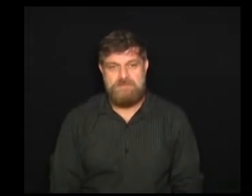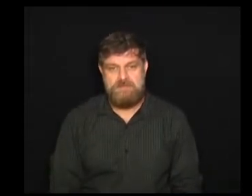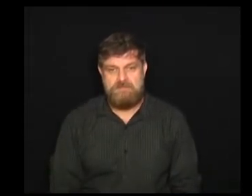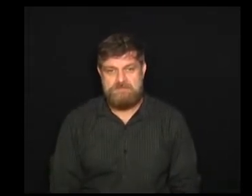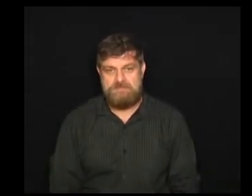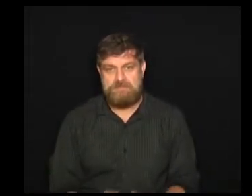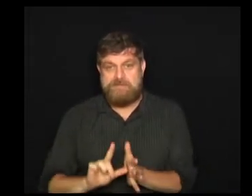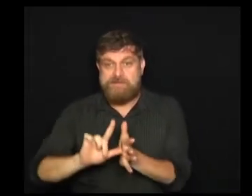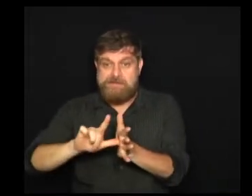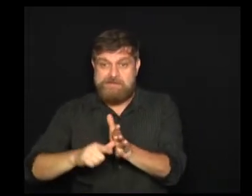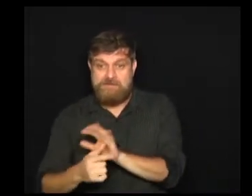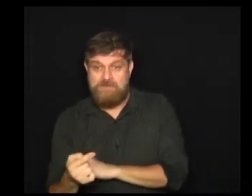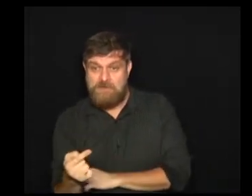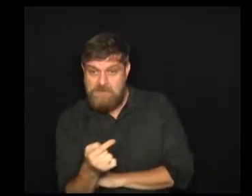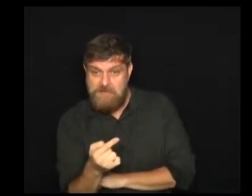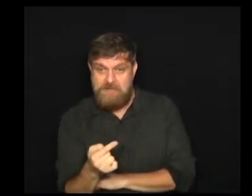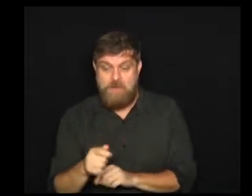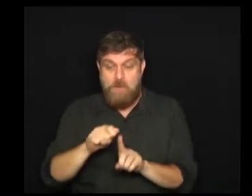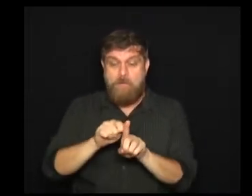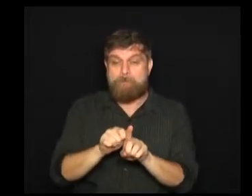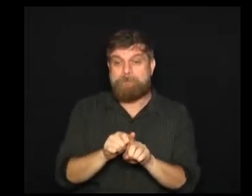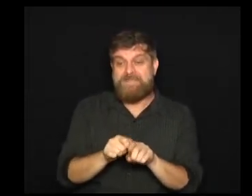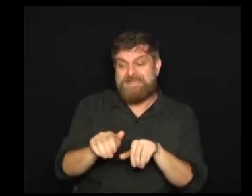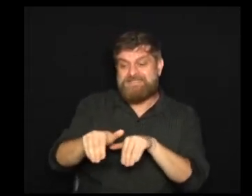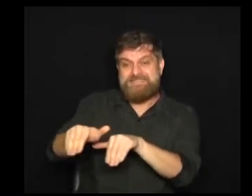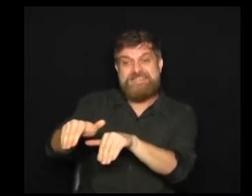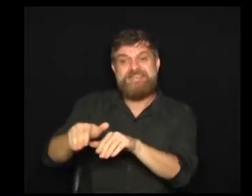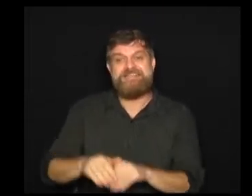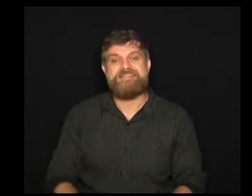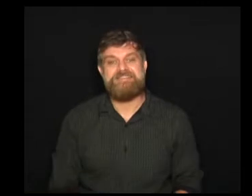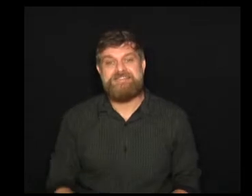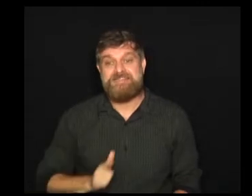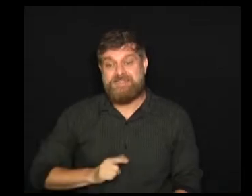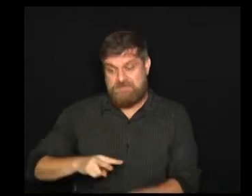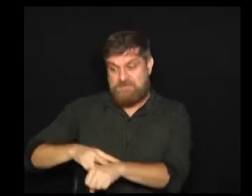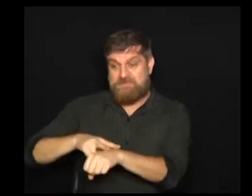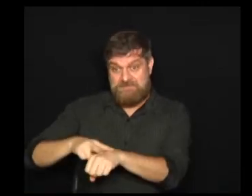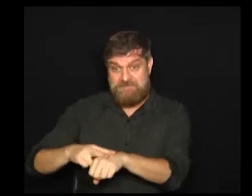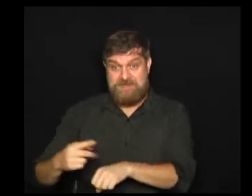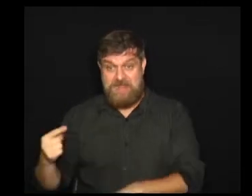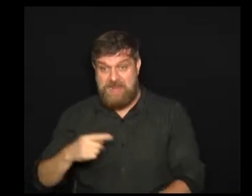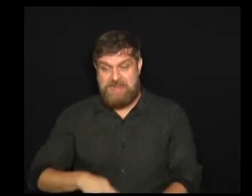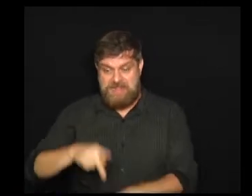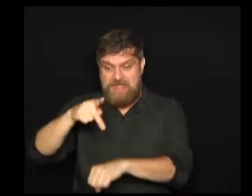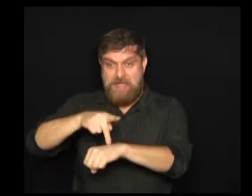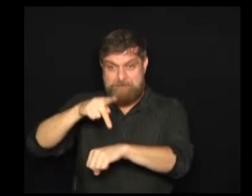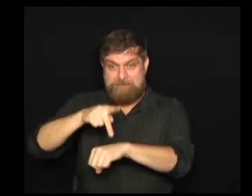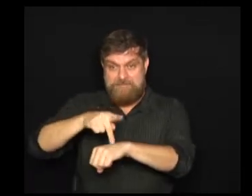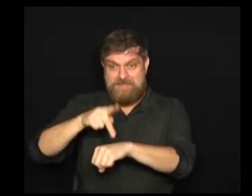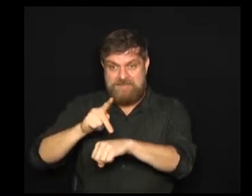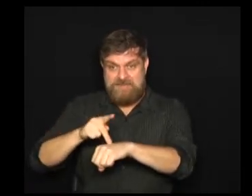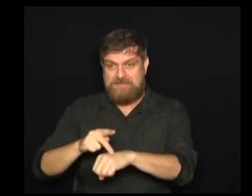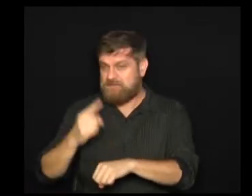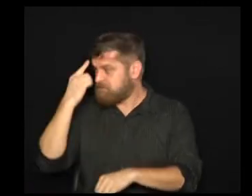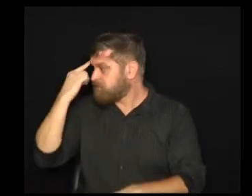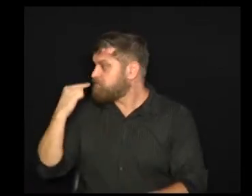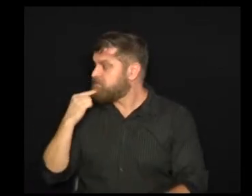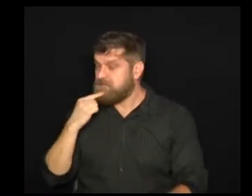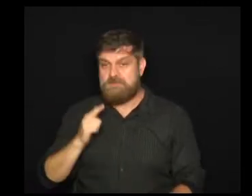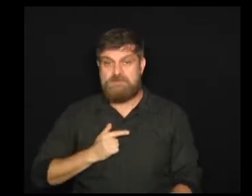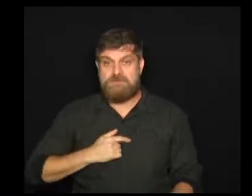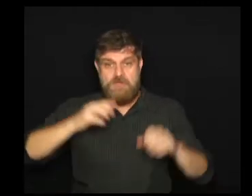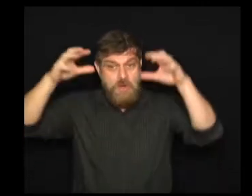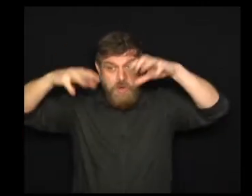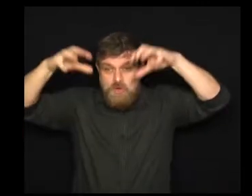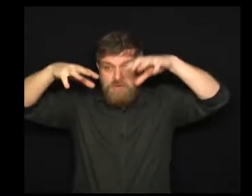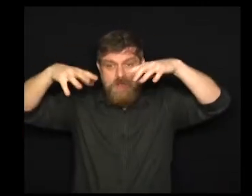Aí depois nós tivemos aqui o Setembro Verde, que foi lá na Pedreira também. É um evento que não choveu, né, Jorge?